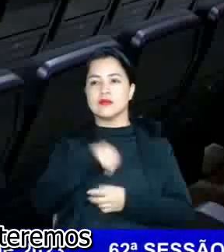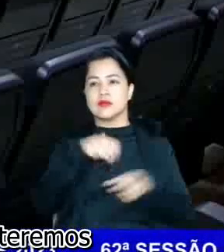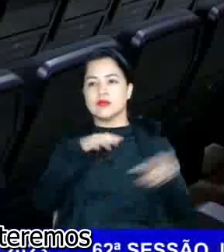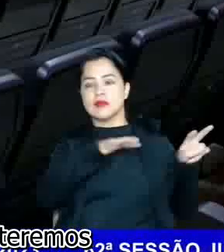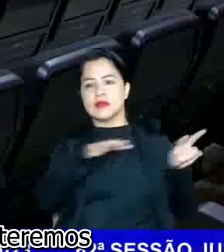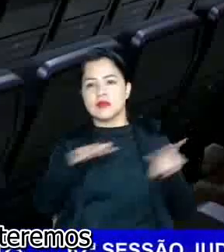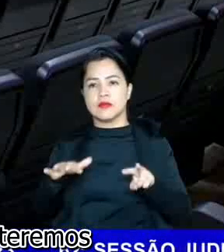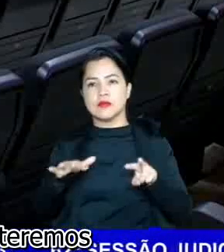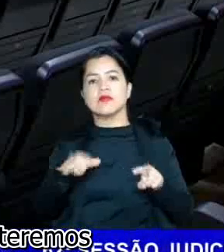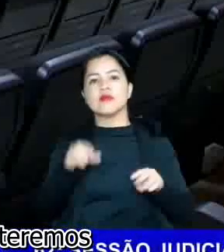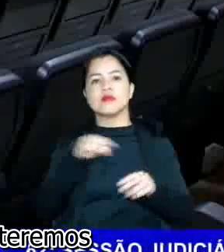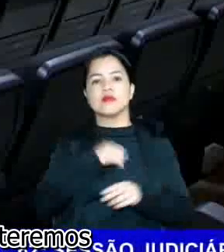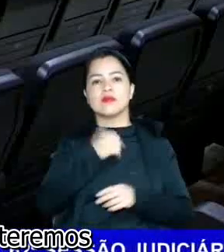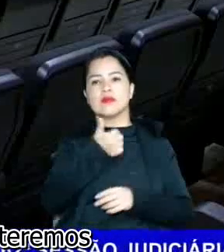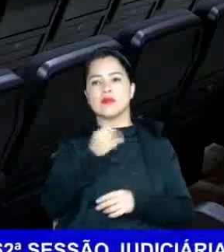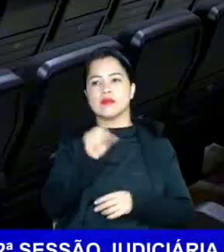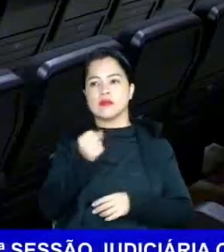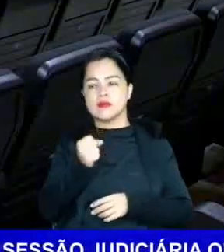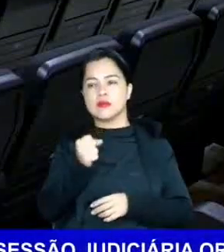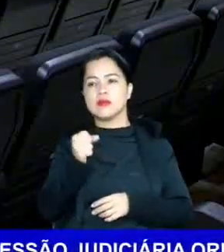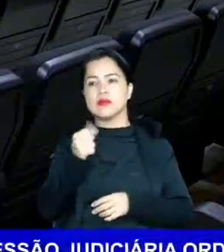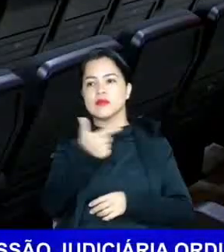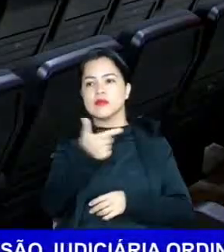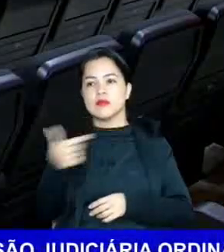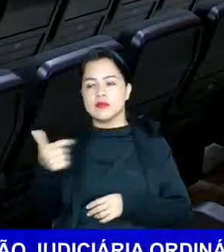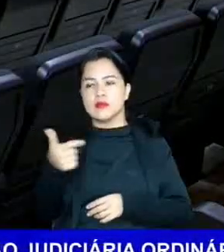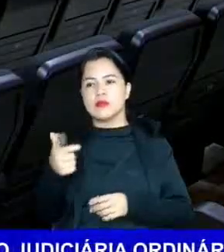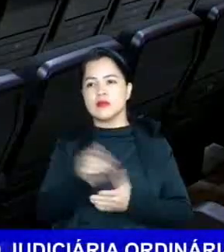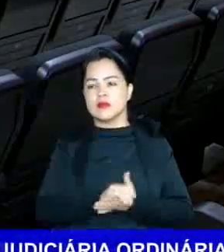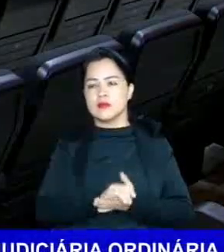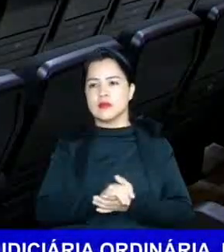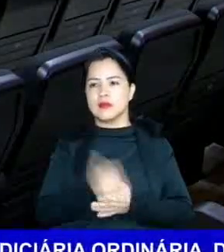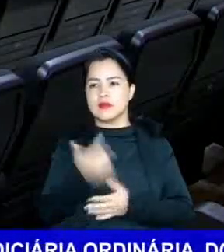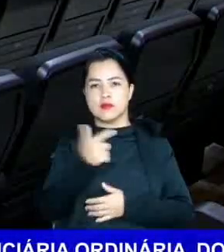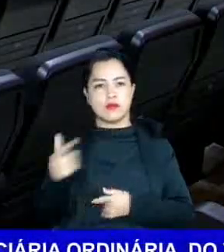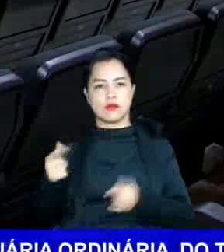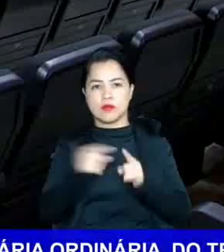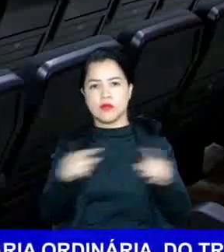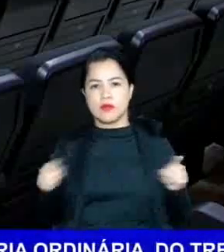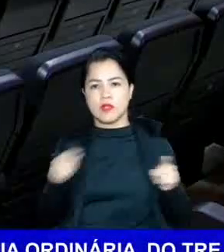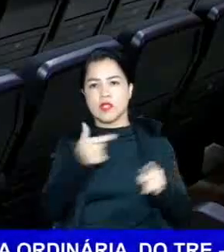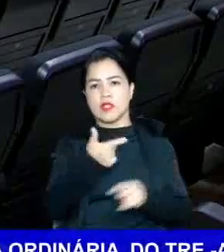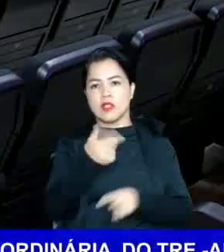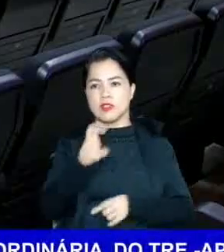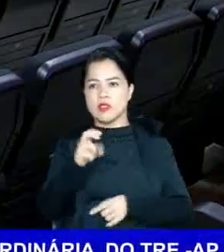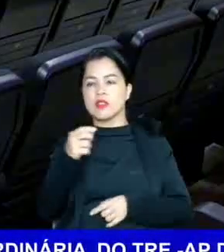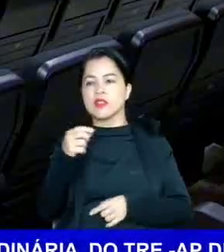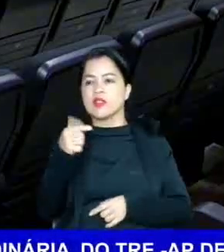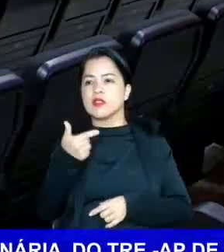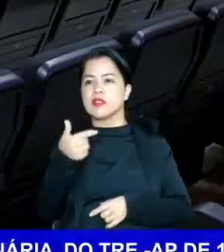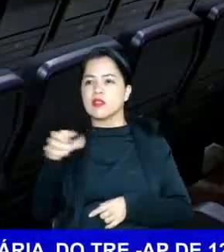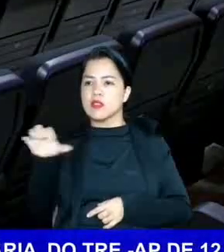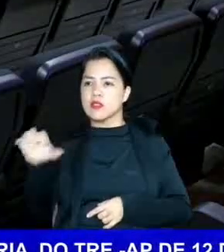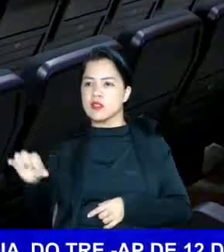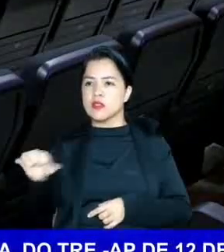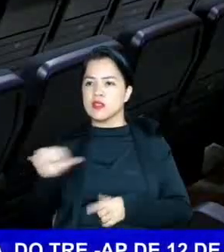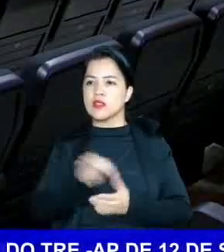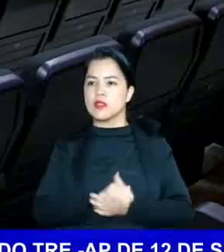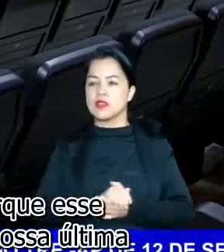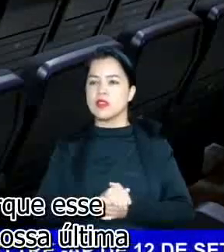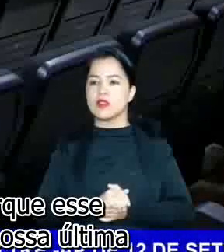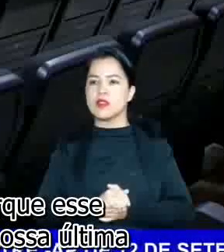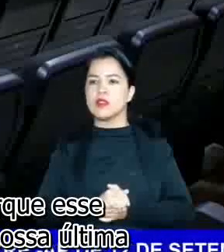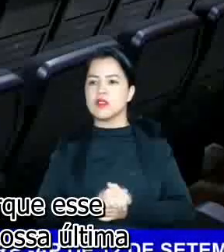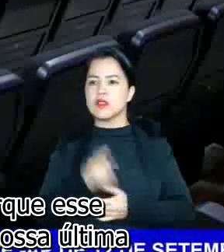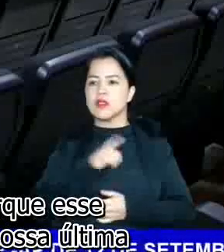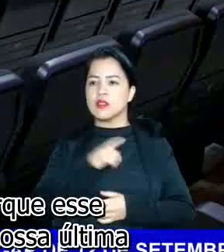semana de 18 a 22, nós não teremos sessão. A nossa é de 25 a 29.